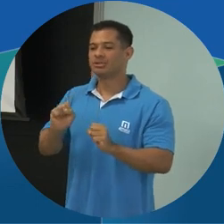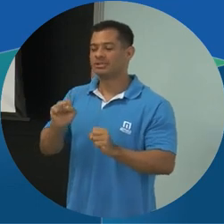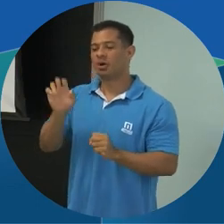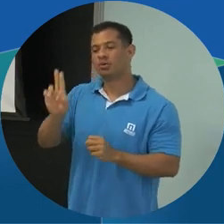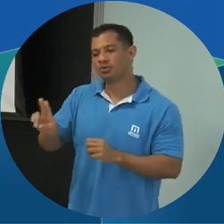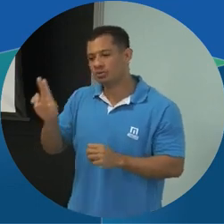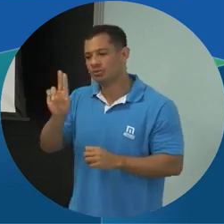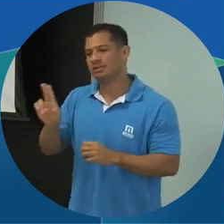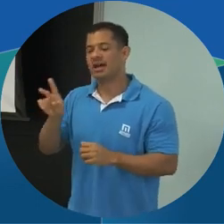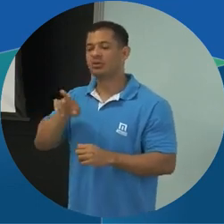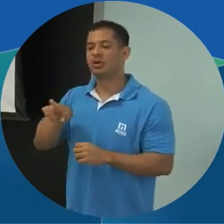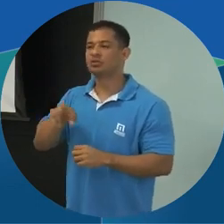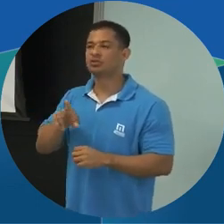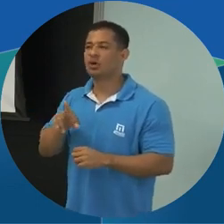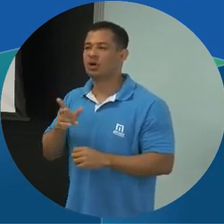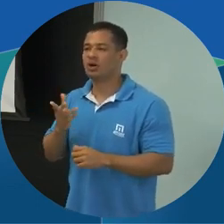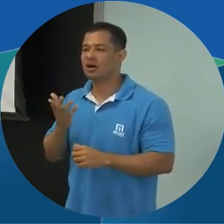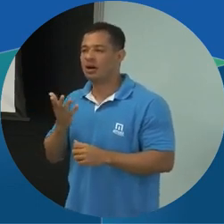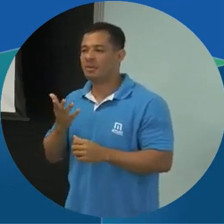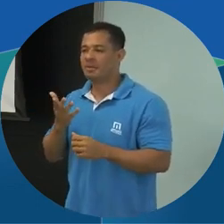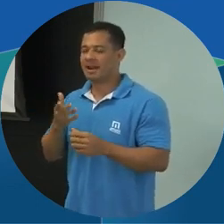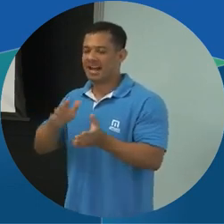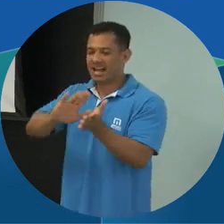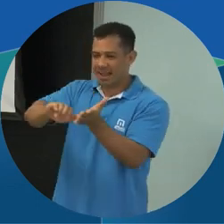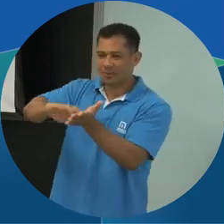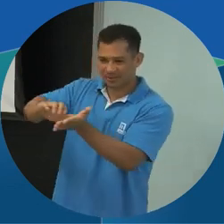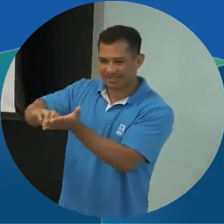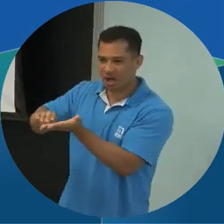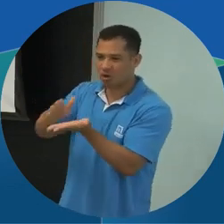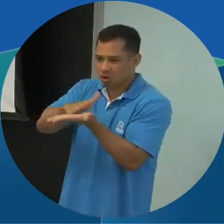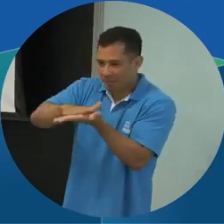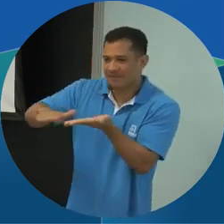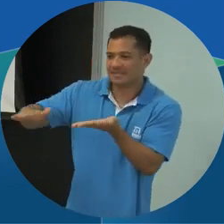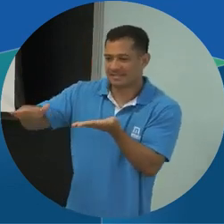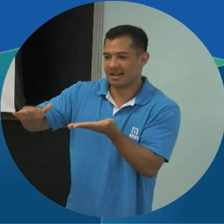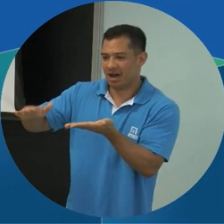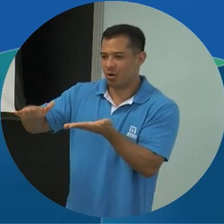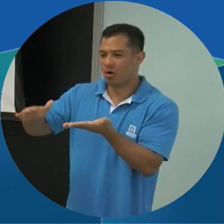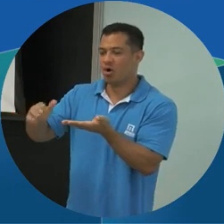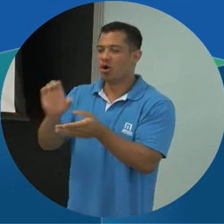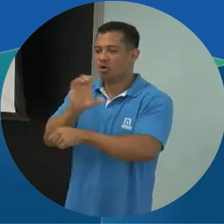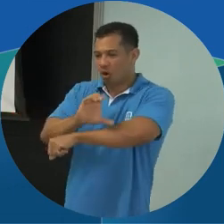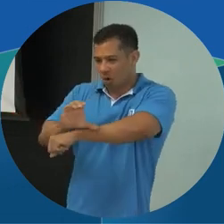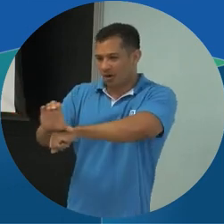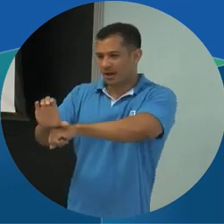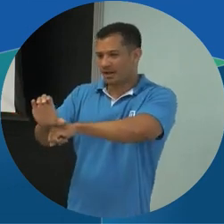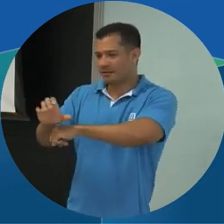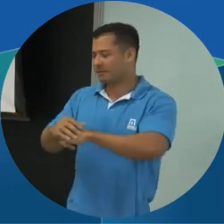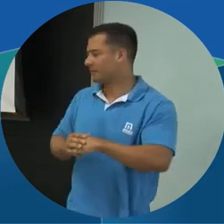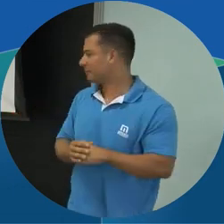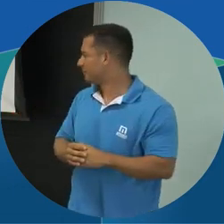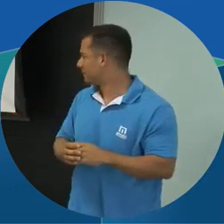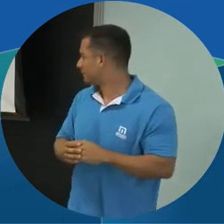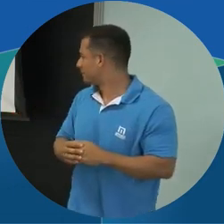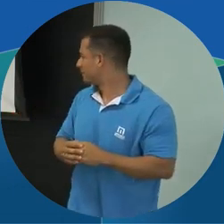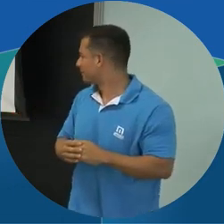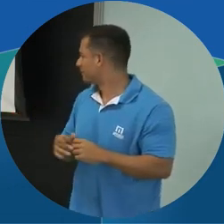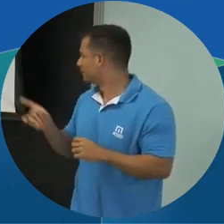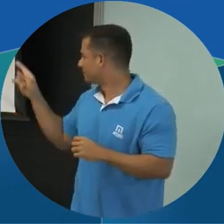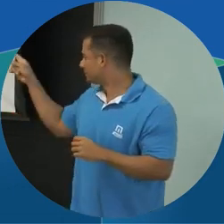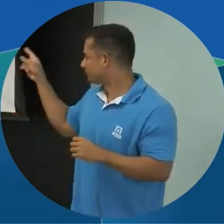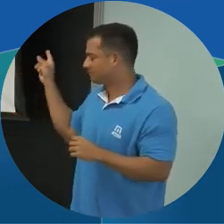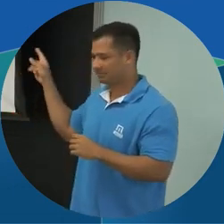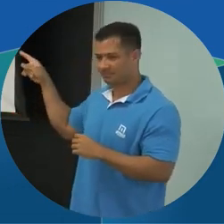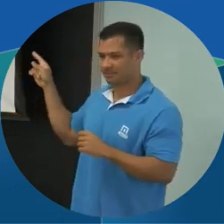não só para remoção superficial do concreto, tá? Como a gente coloca aqui em